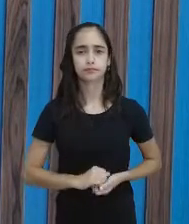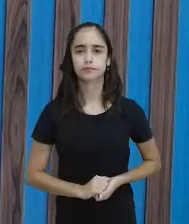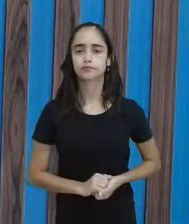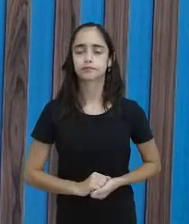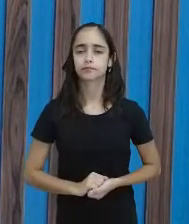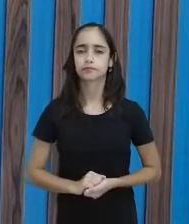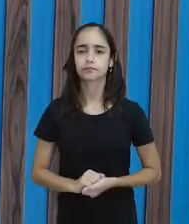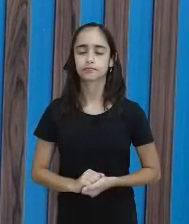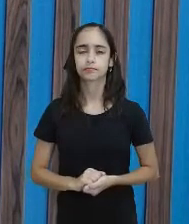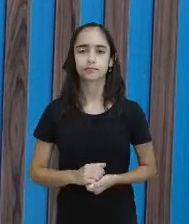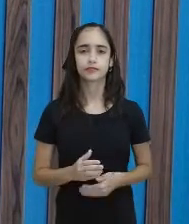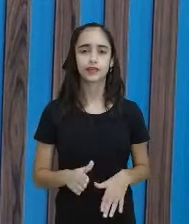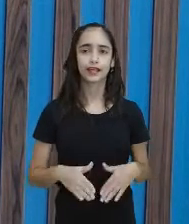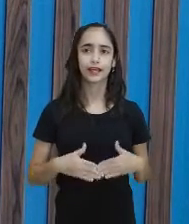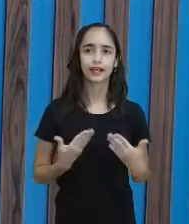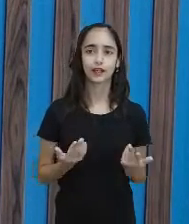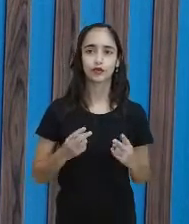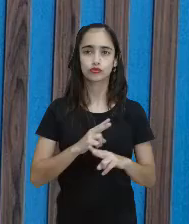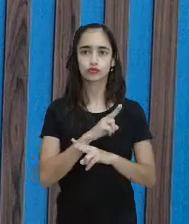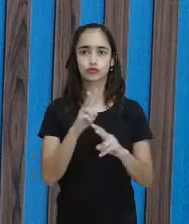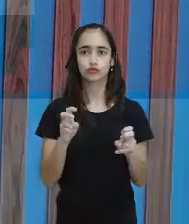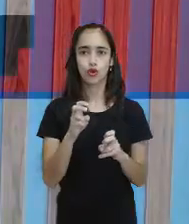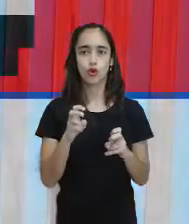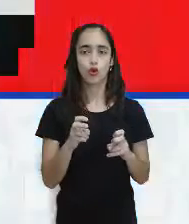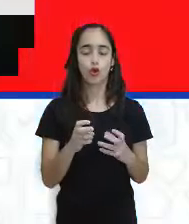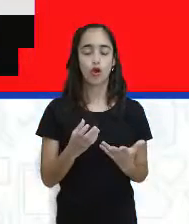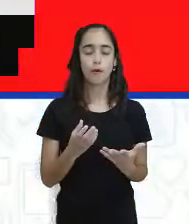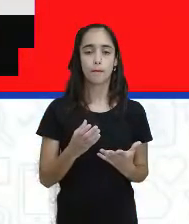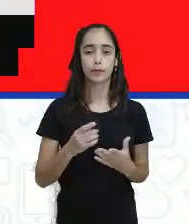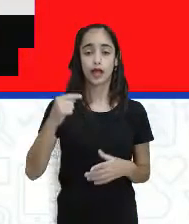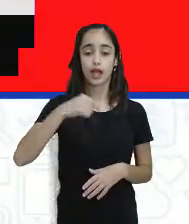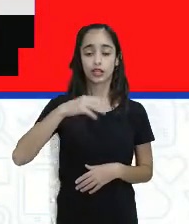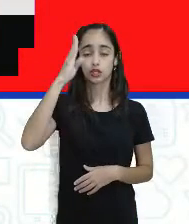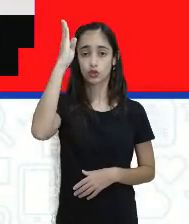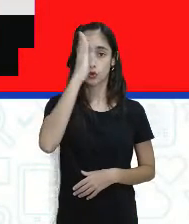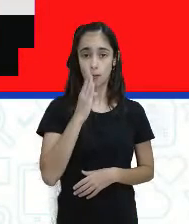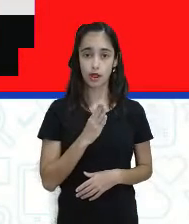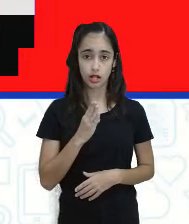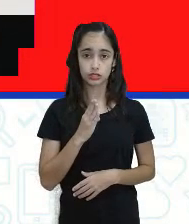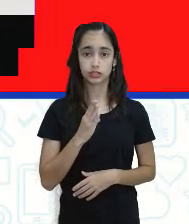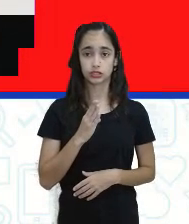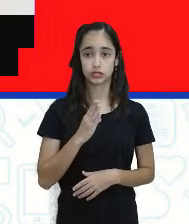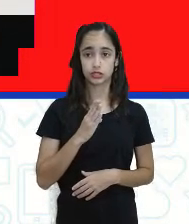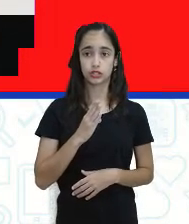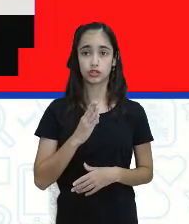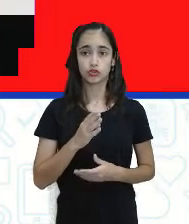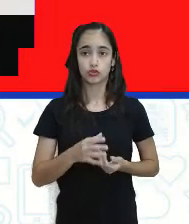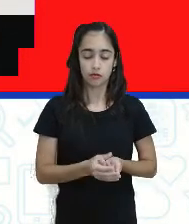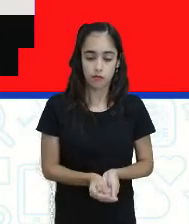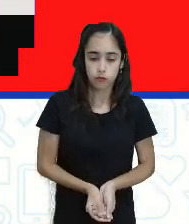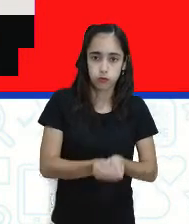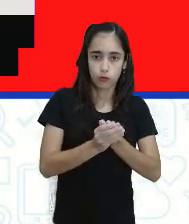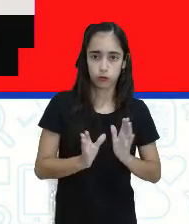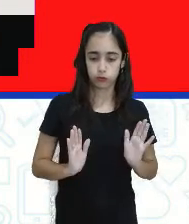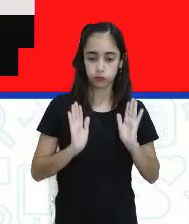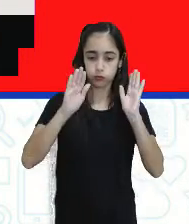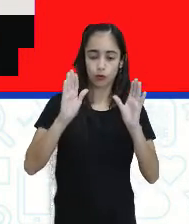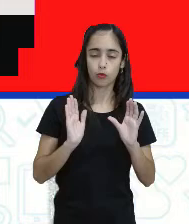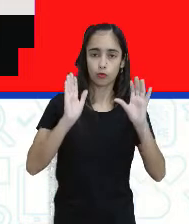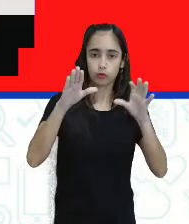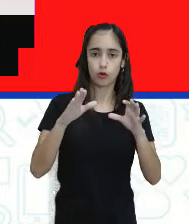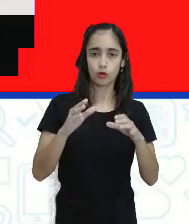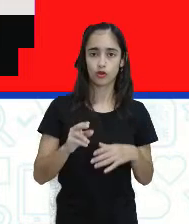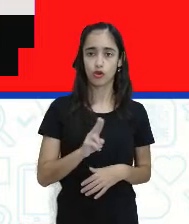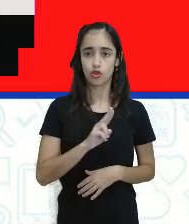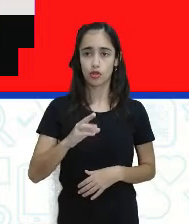Então, ó, a Confederação Brasileira de Voleibol, né, que é a CBV, e aí vocês podem procurar nas redes sociais,